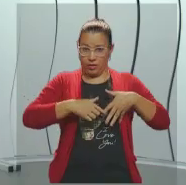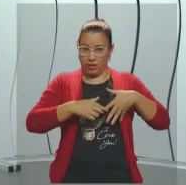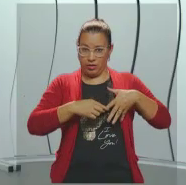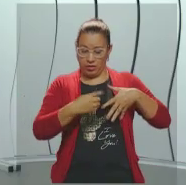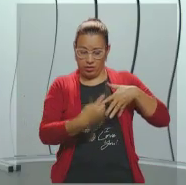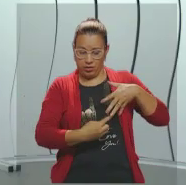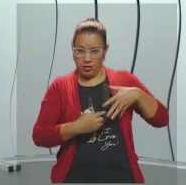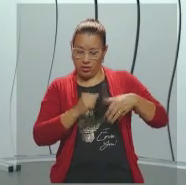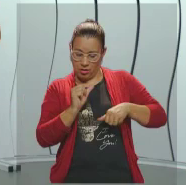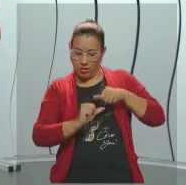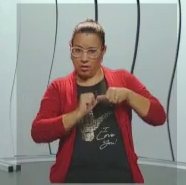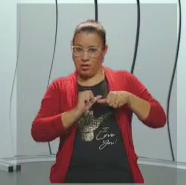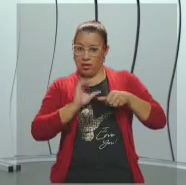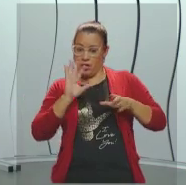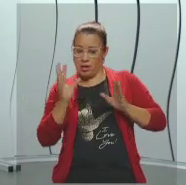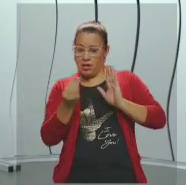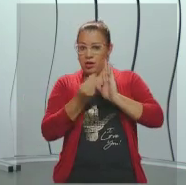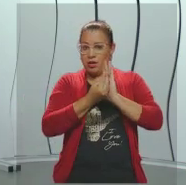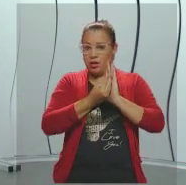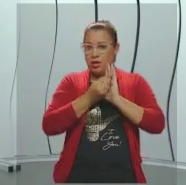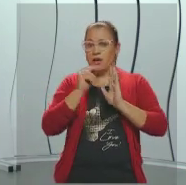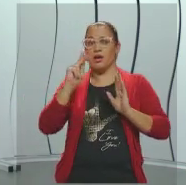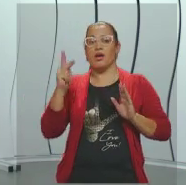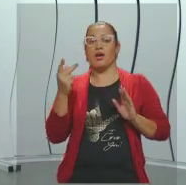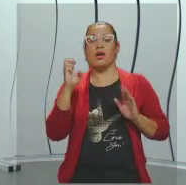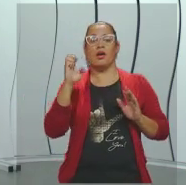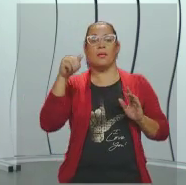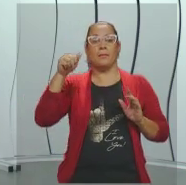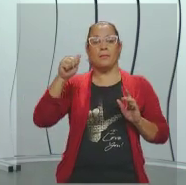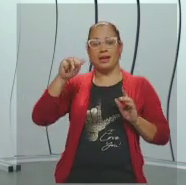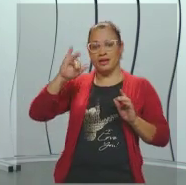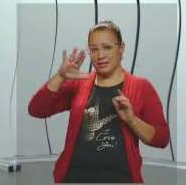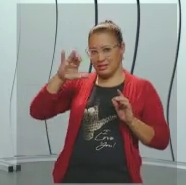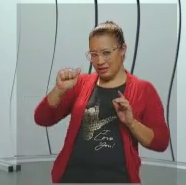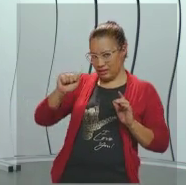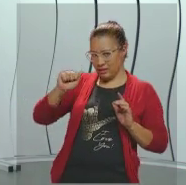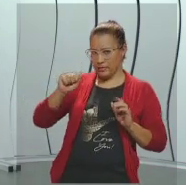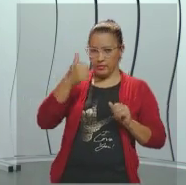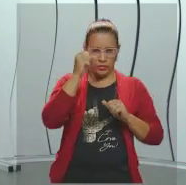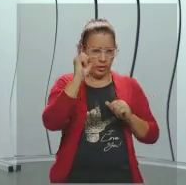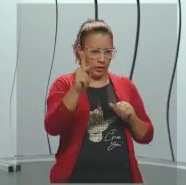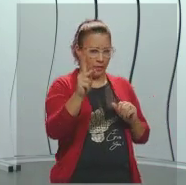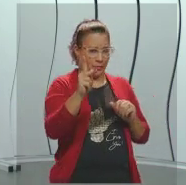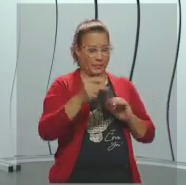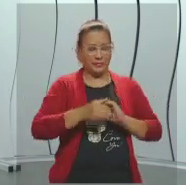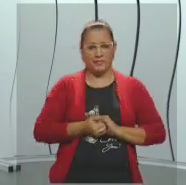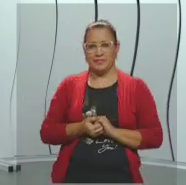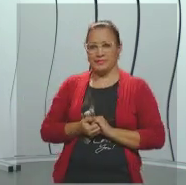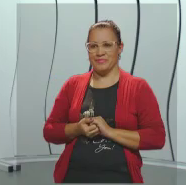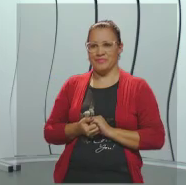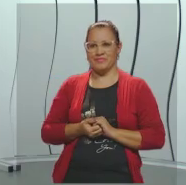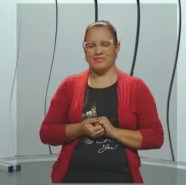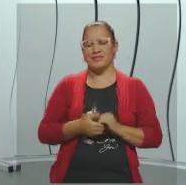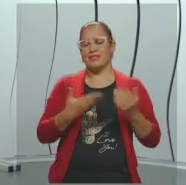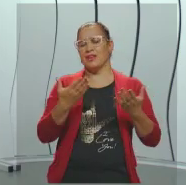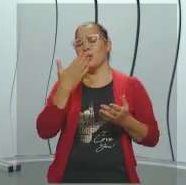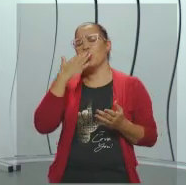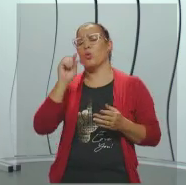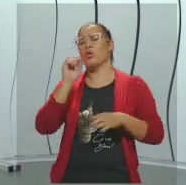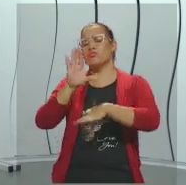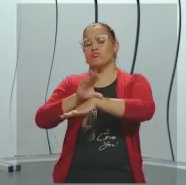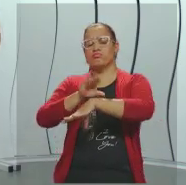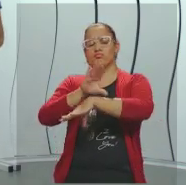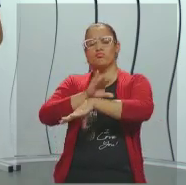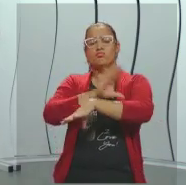sanguíneos e entra na hemácia. A hematose basicamente é essa a ideia, ok? E finalmente, quais são os músculos